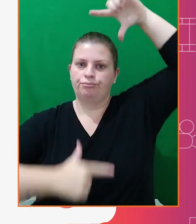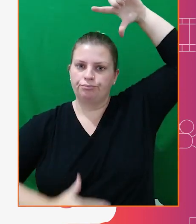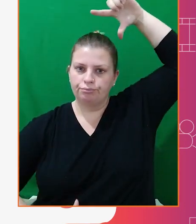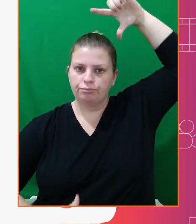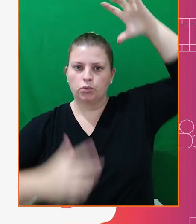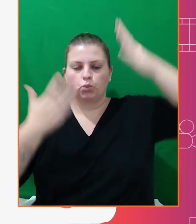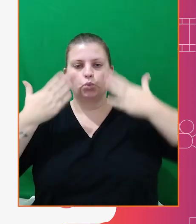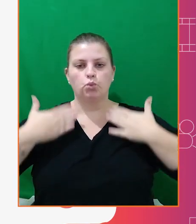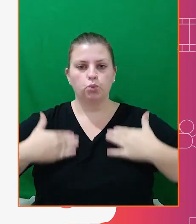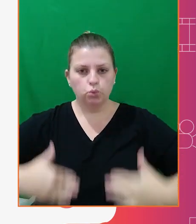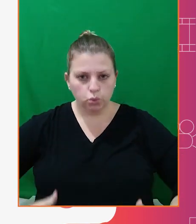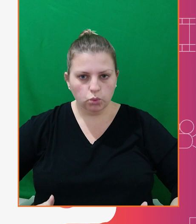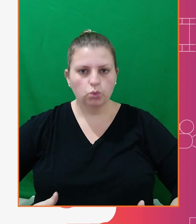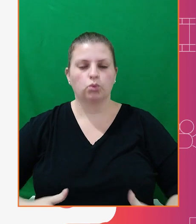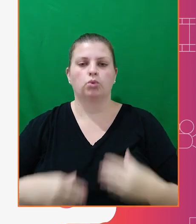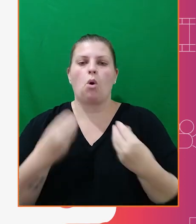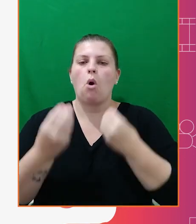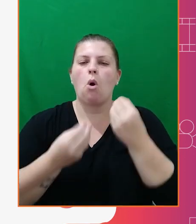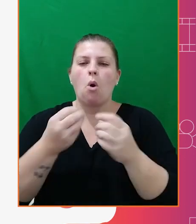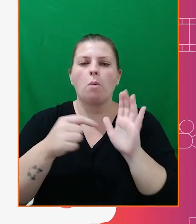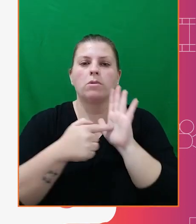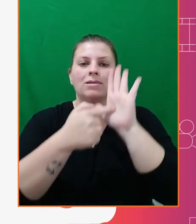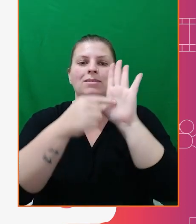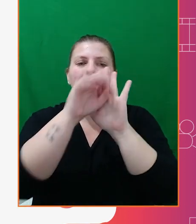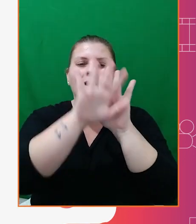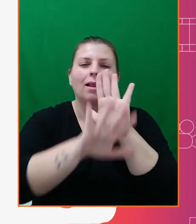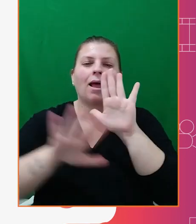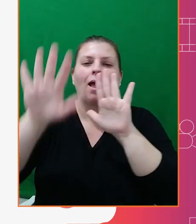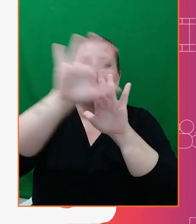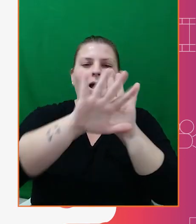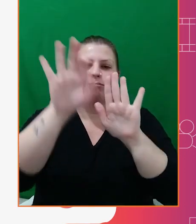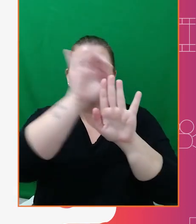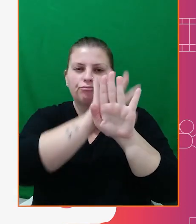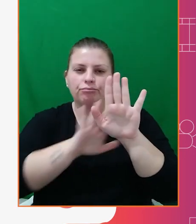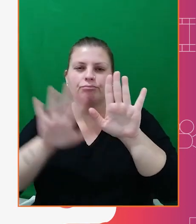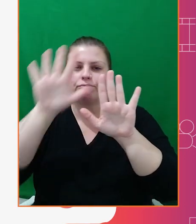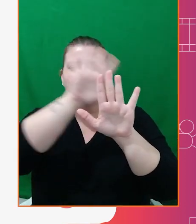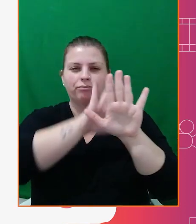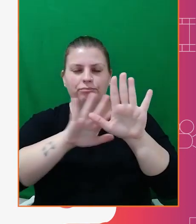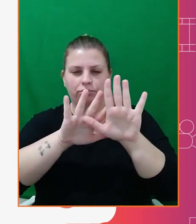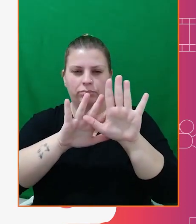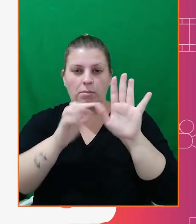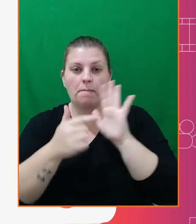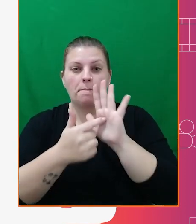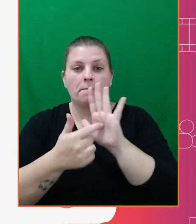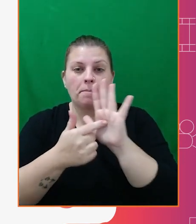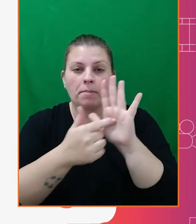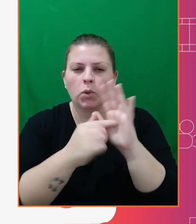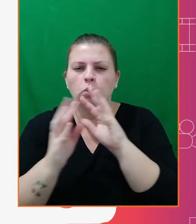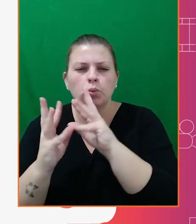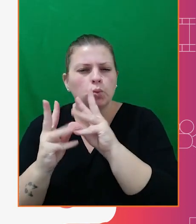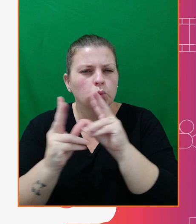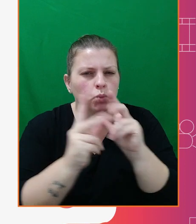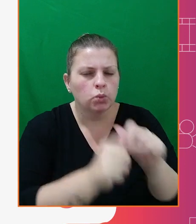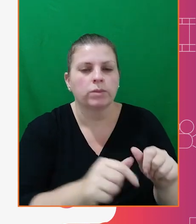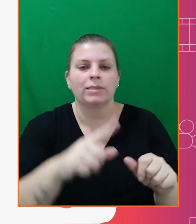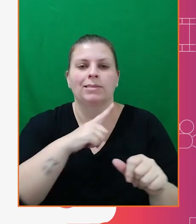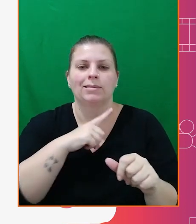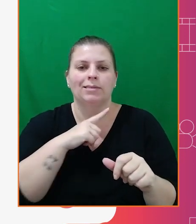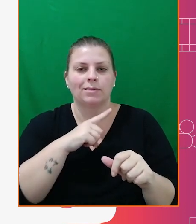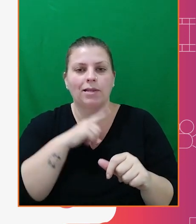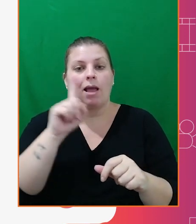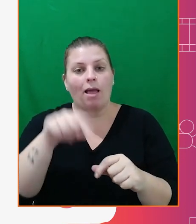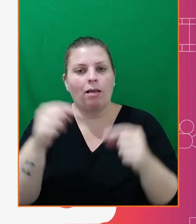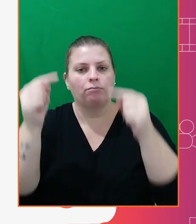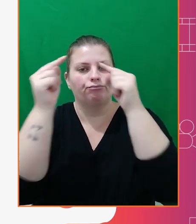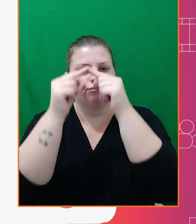o quanto de cenário aparece. Todas essas são questões relacionadas ao enquadramento.